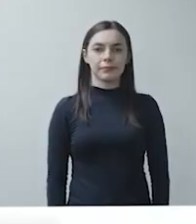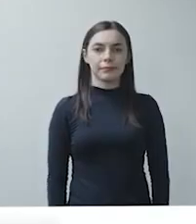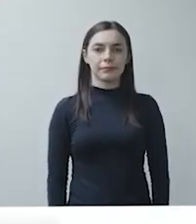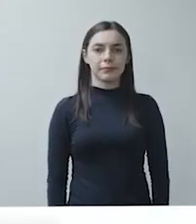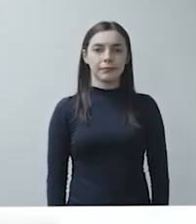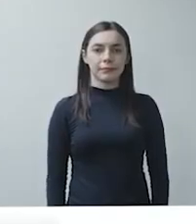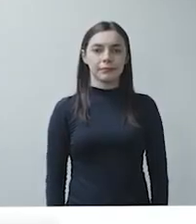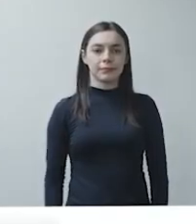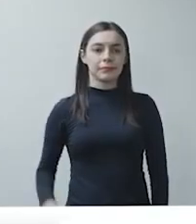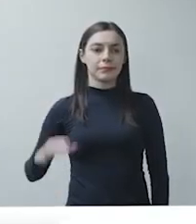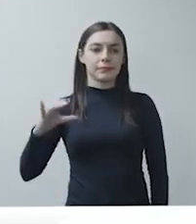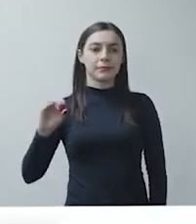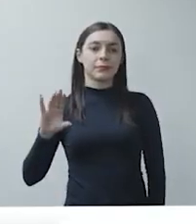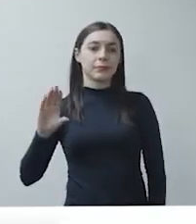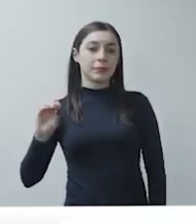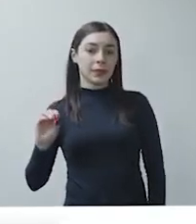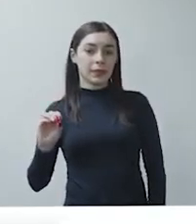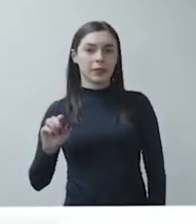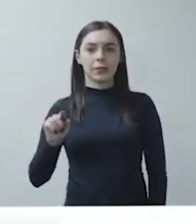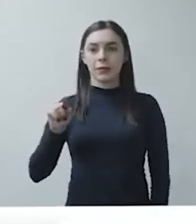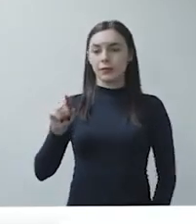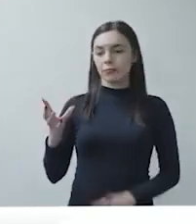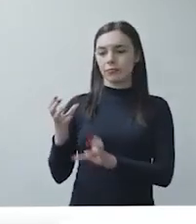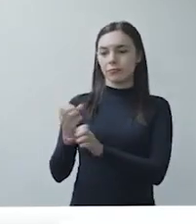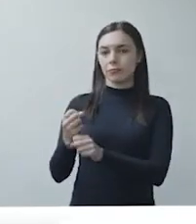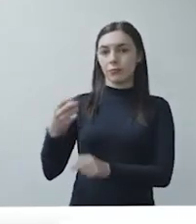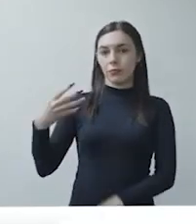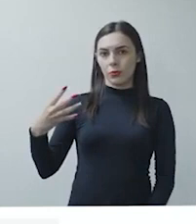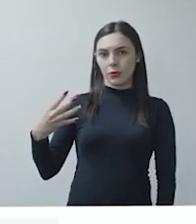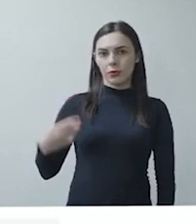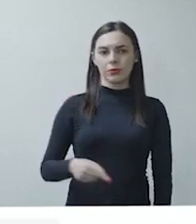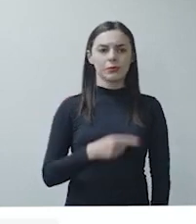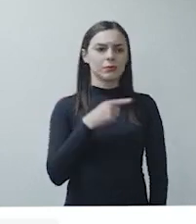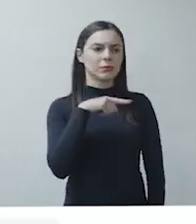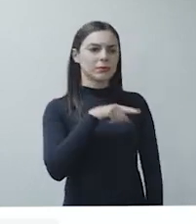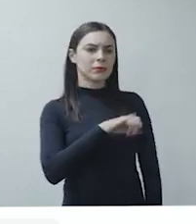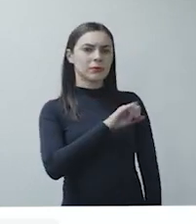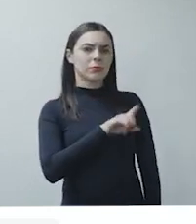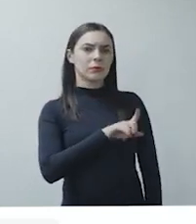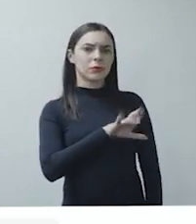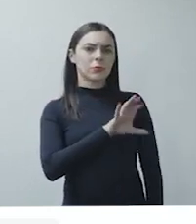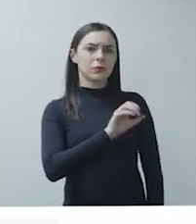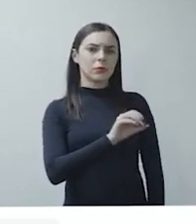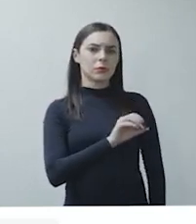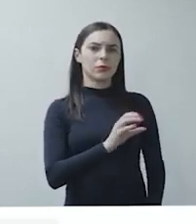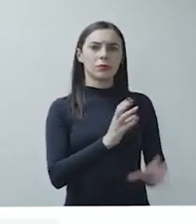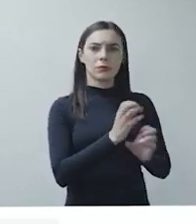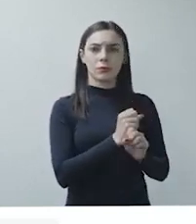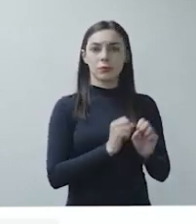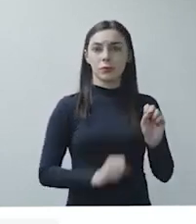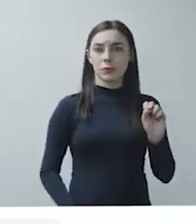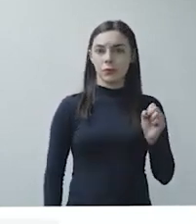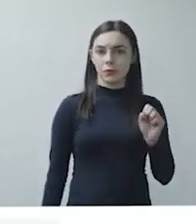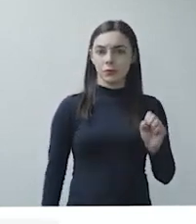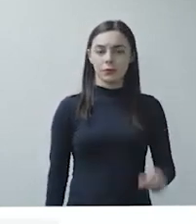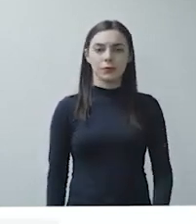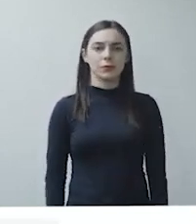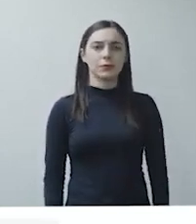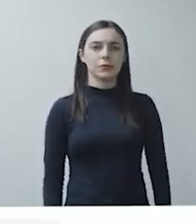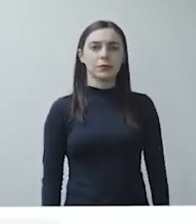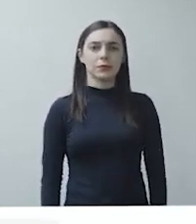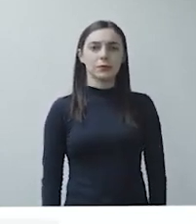O Caio fez 4 pontos e o Júlio, 8 pontos, sendo então